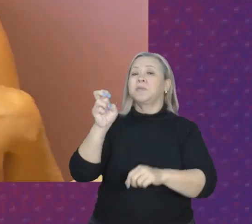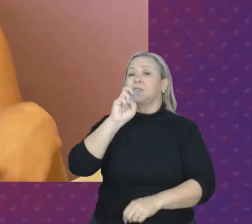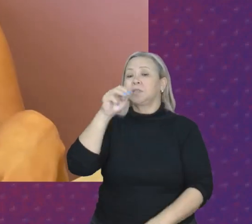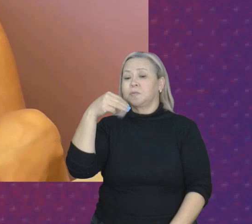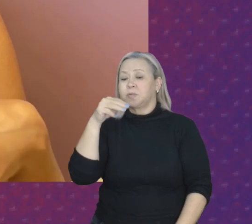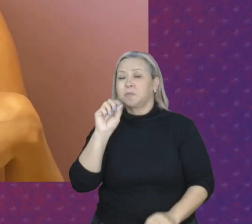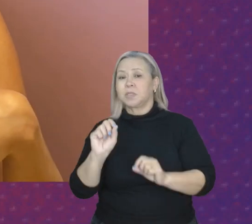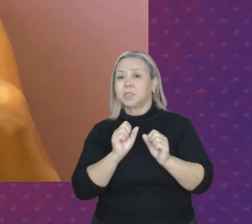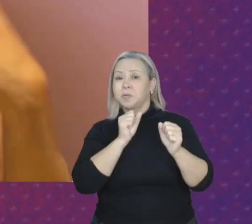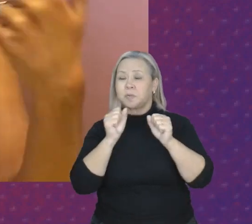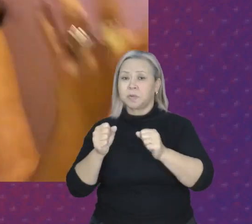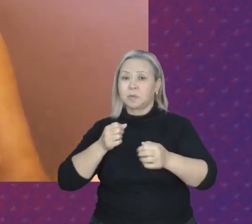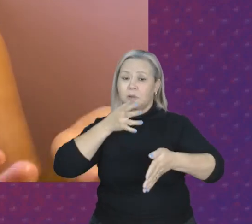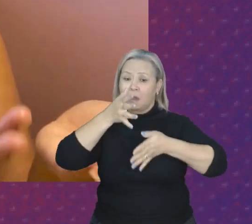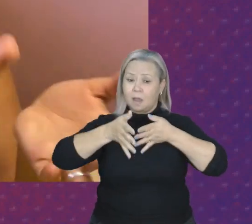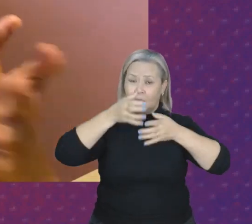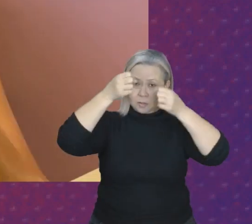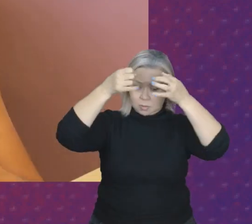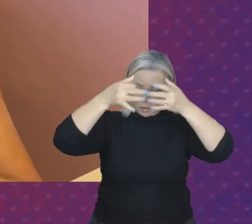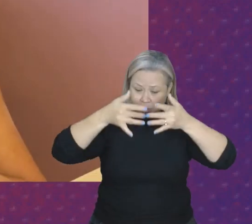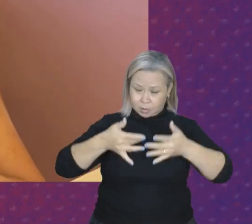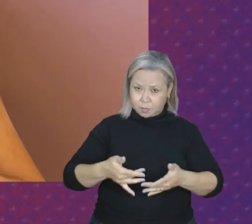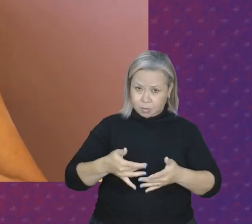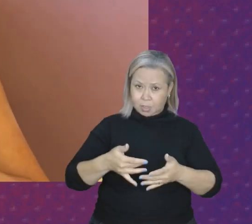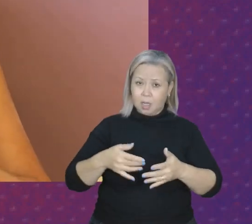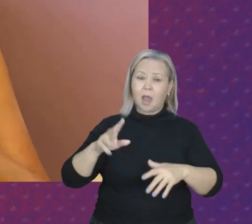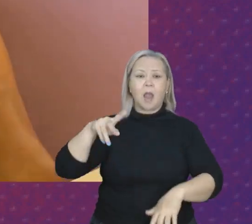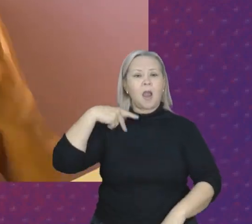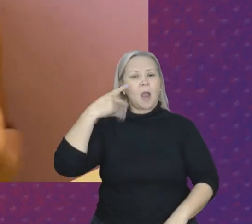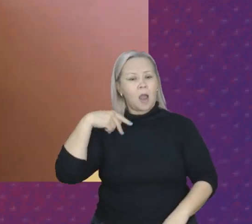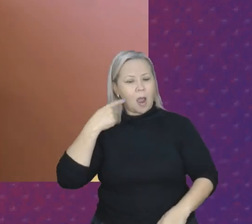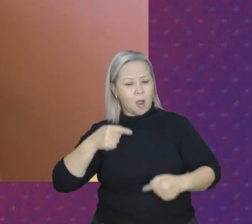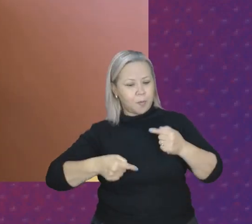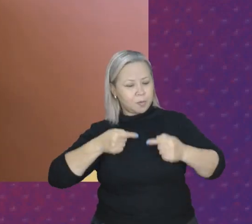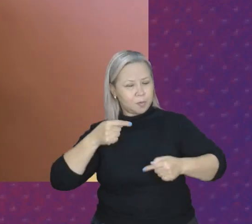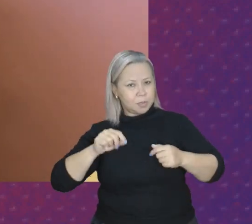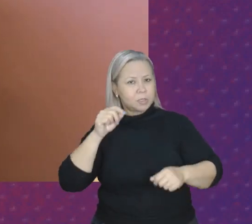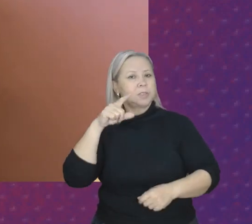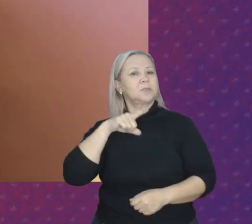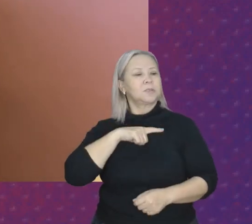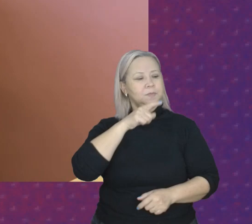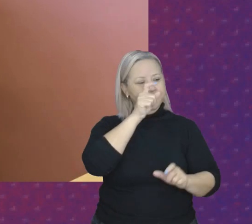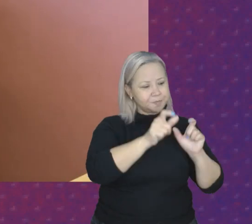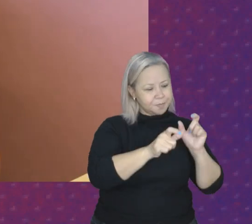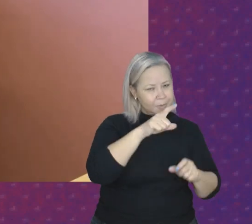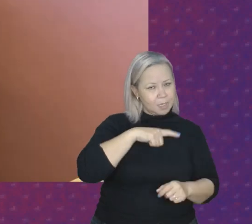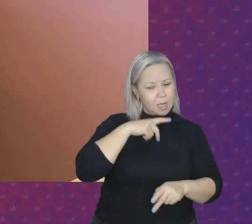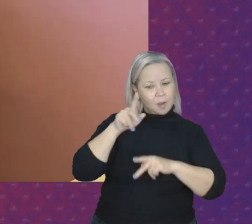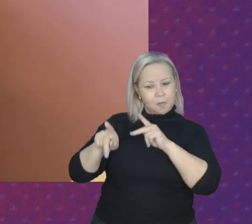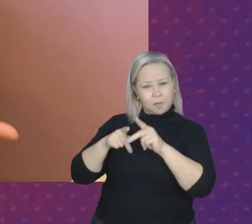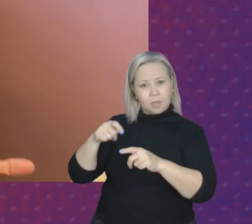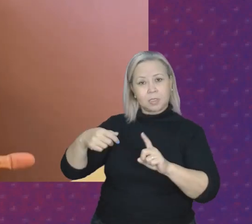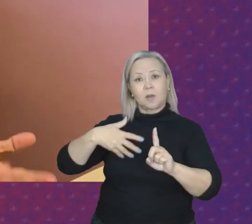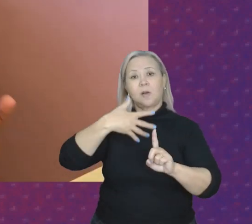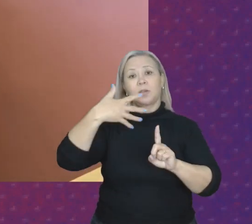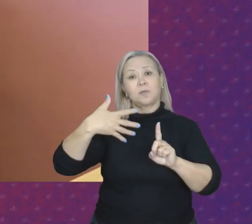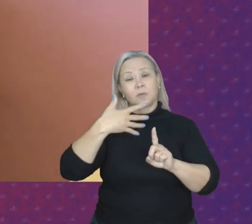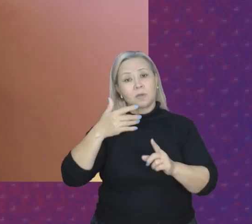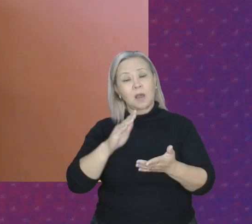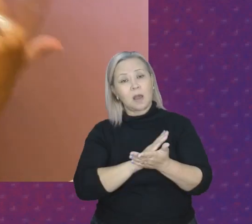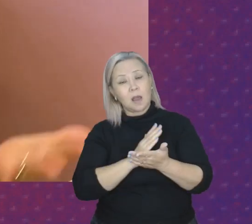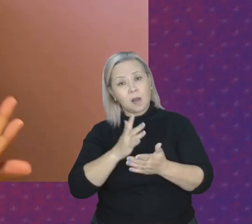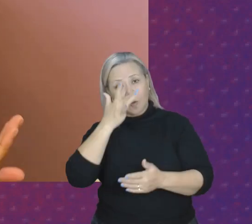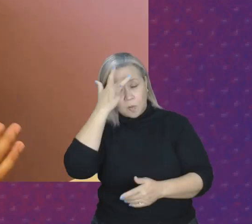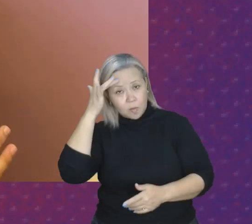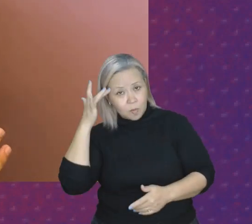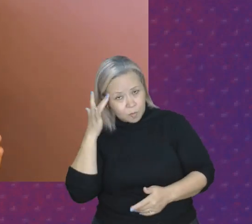pudesse, de fato, explicar para o conjunto dos vereadores que existe, né, na população LGBT algumas pessoas, né,